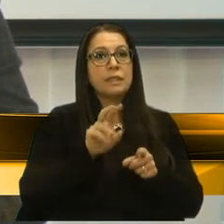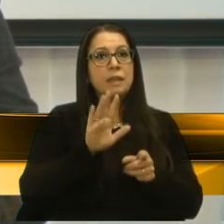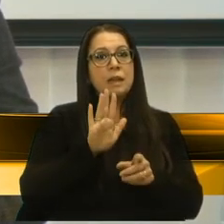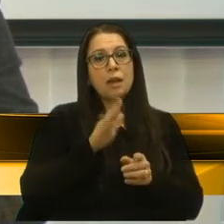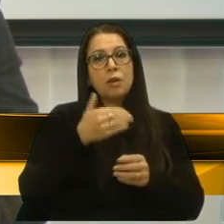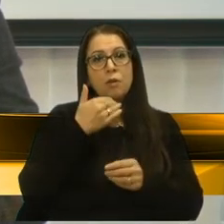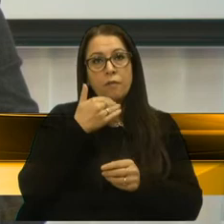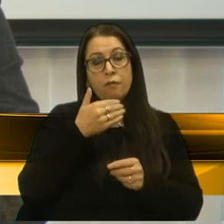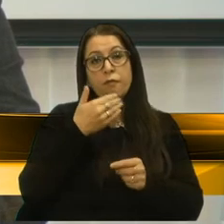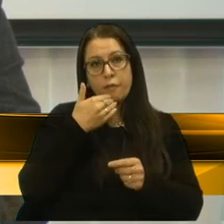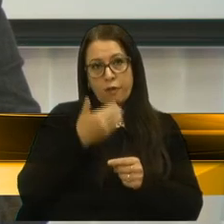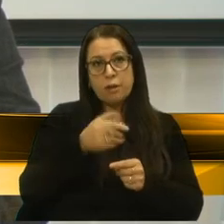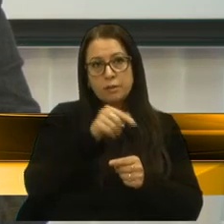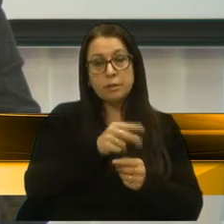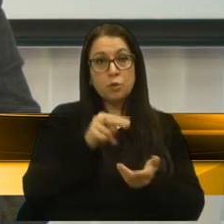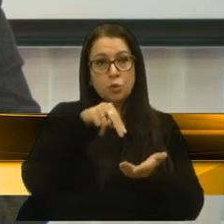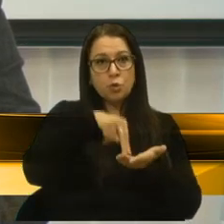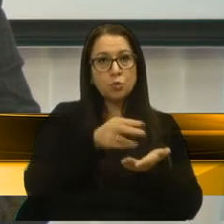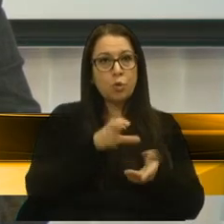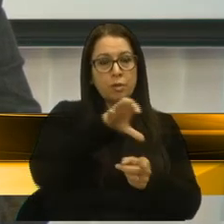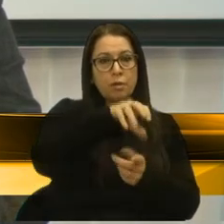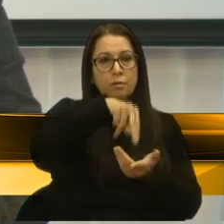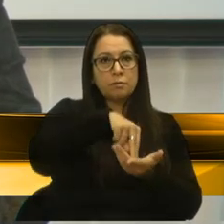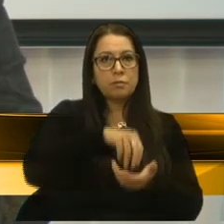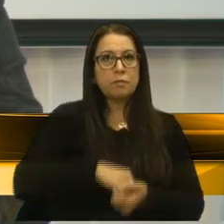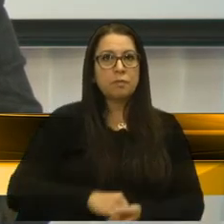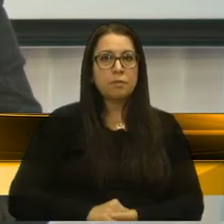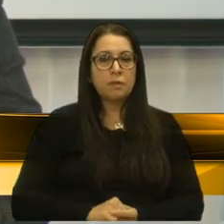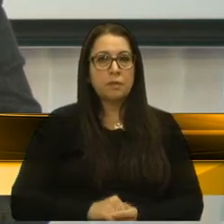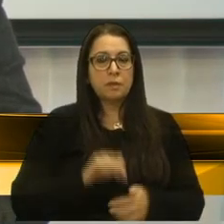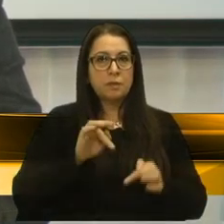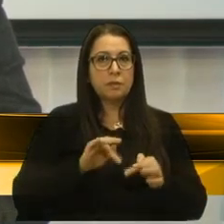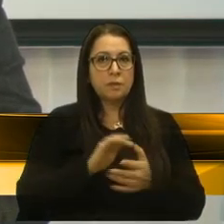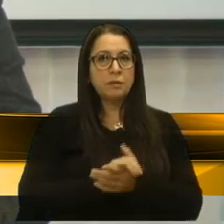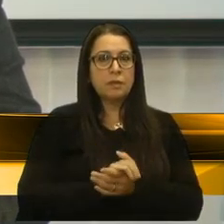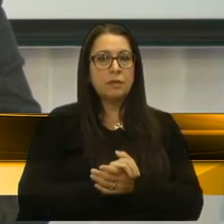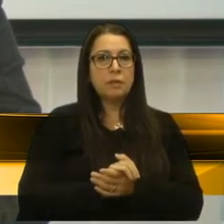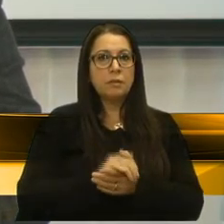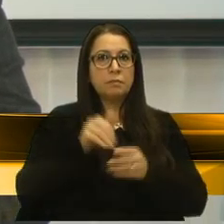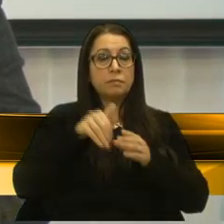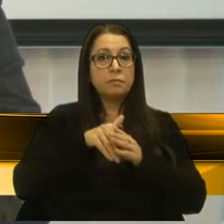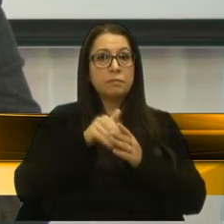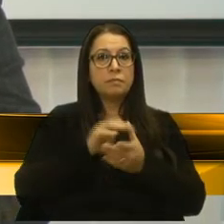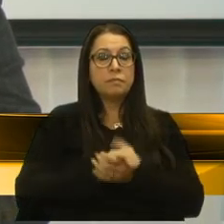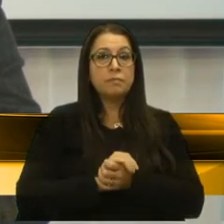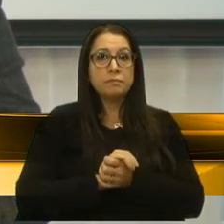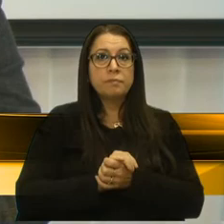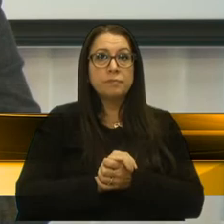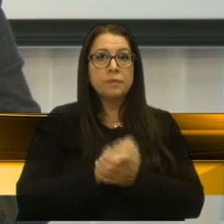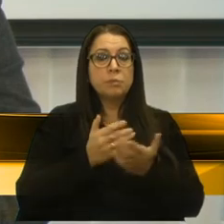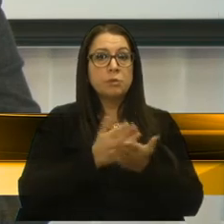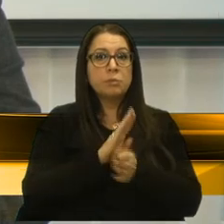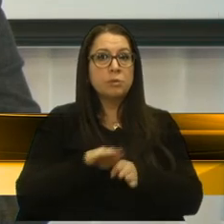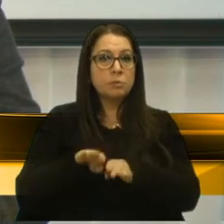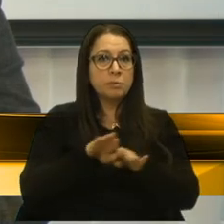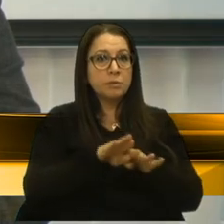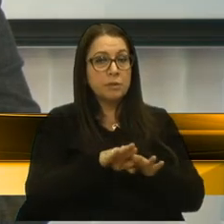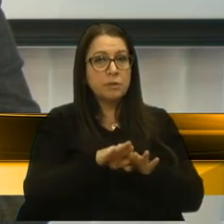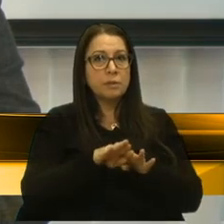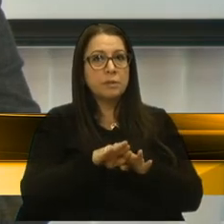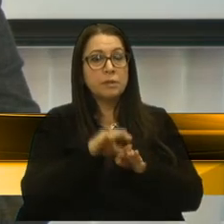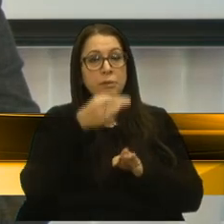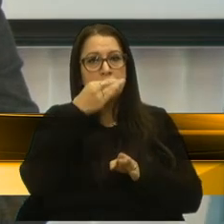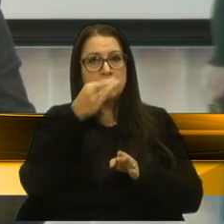e os contrários levantem-se. Encerrada a votação, aprovados por unanimidade